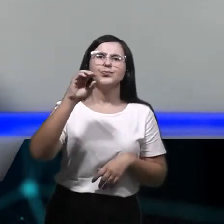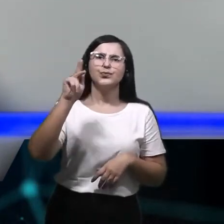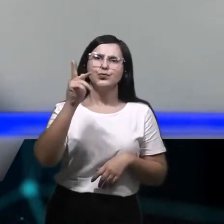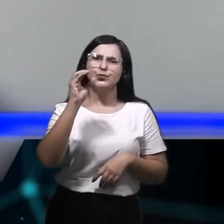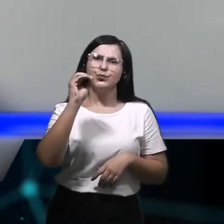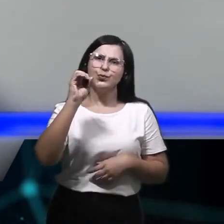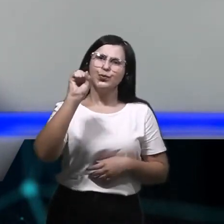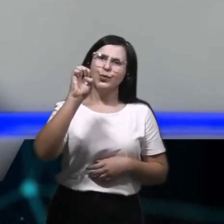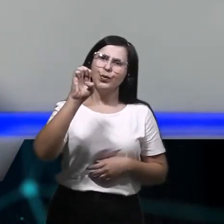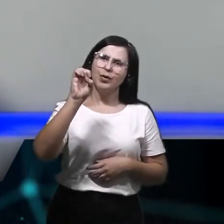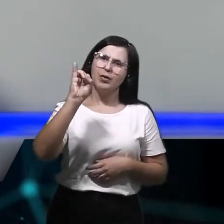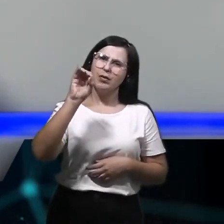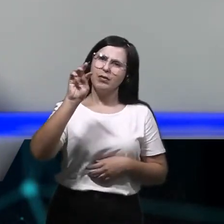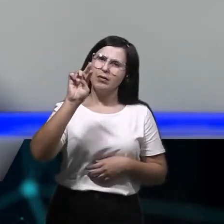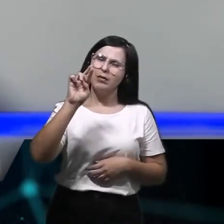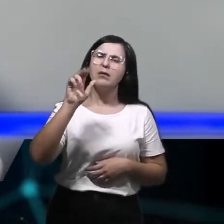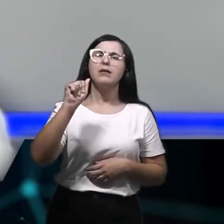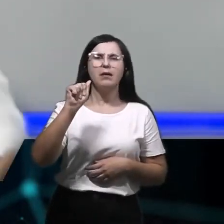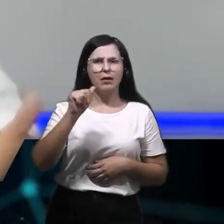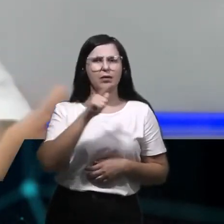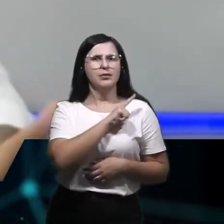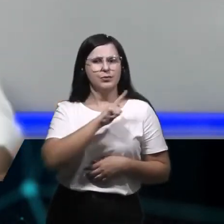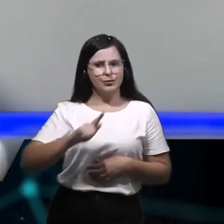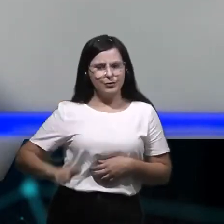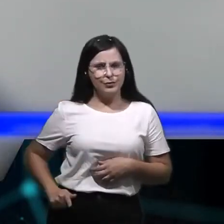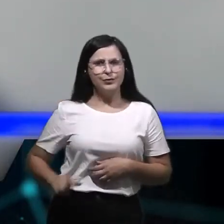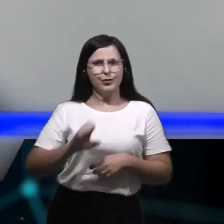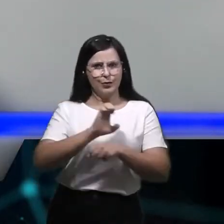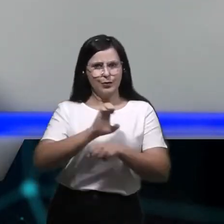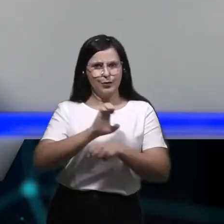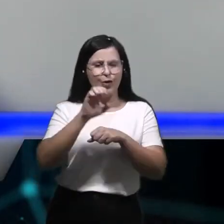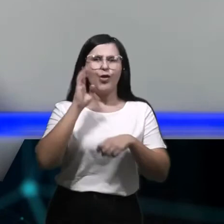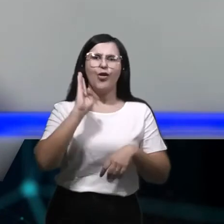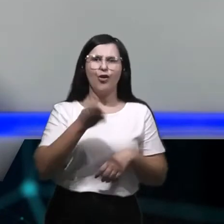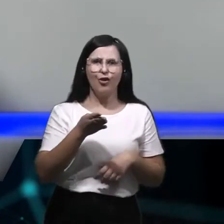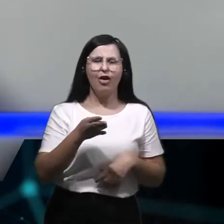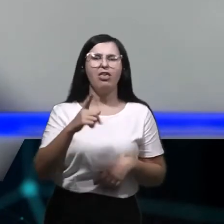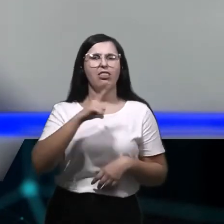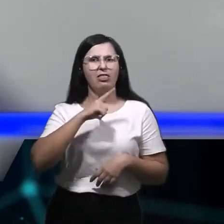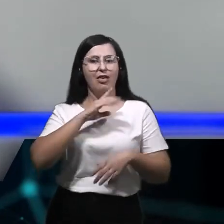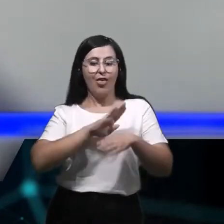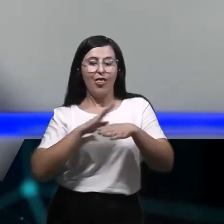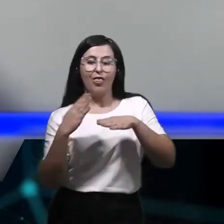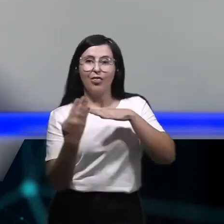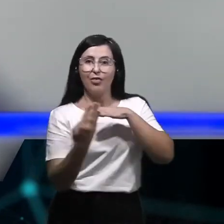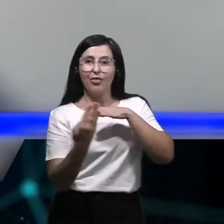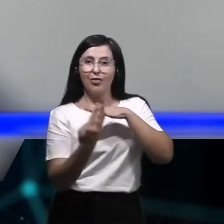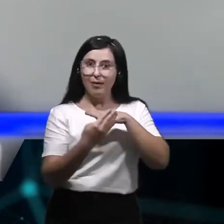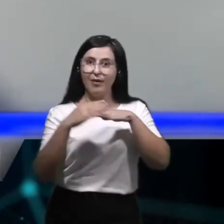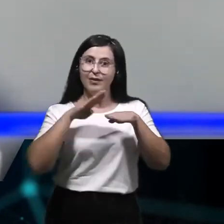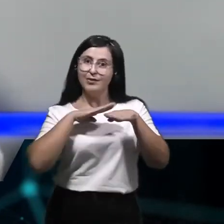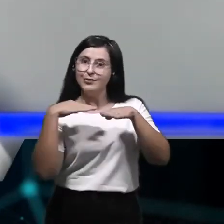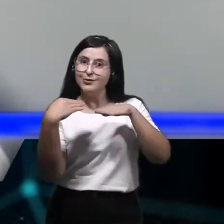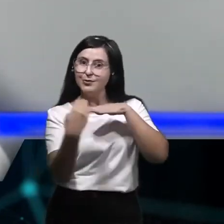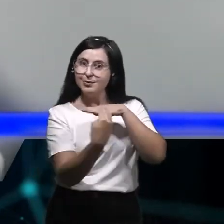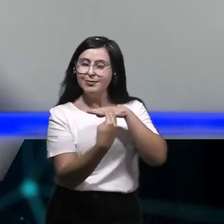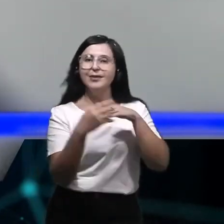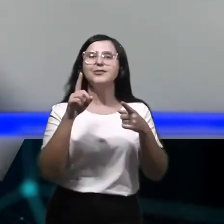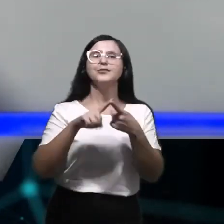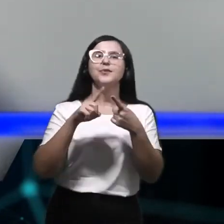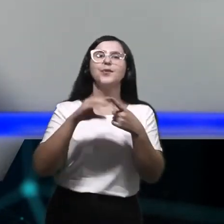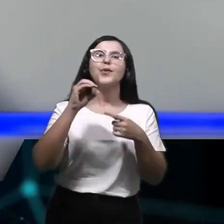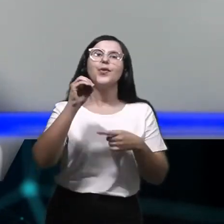através do pedido, nosso pedido, está botando água ali no bairro Antônio Fulô. Né? Enfim, nós vamos levar água para os